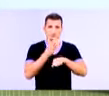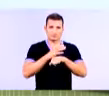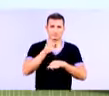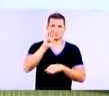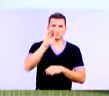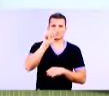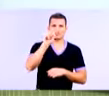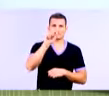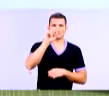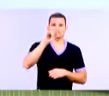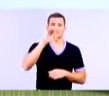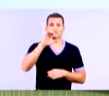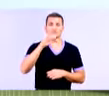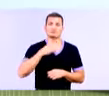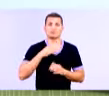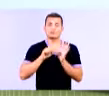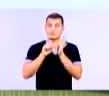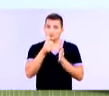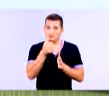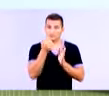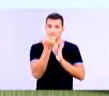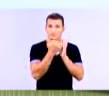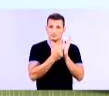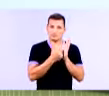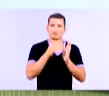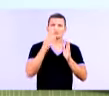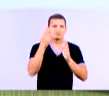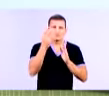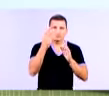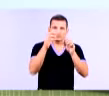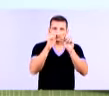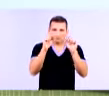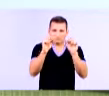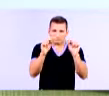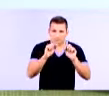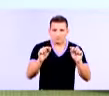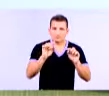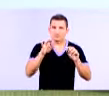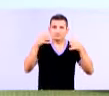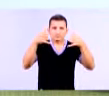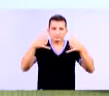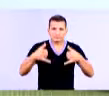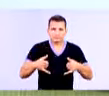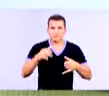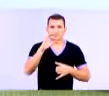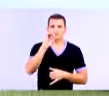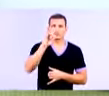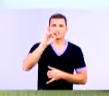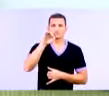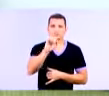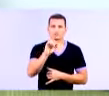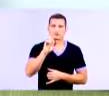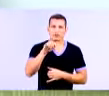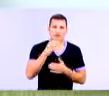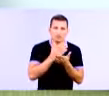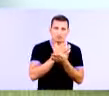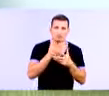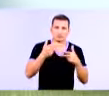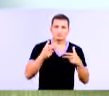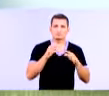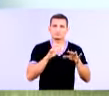meu primeiro programa, gente, que eram 3 com linhazinhas em Basic, tá? era alguma coisa, escreva o meu nome,